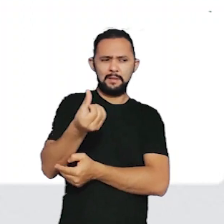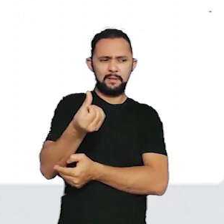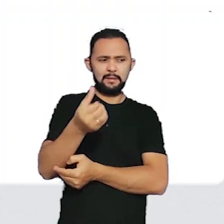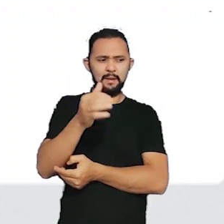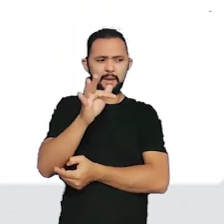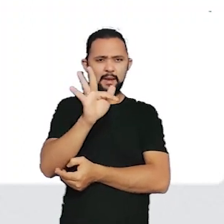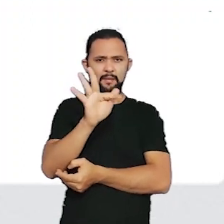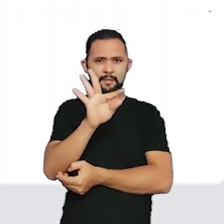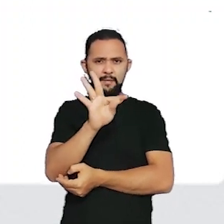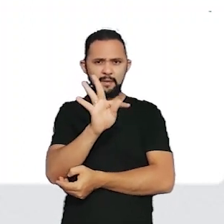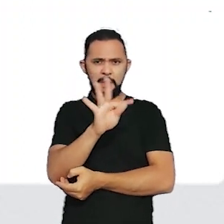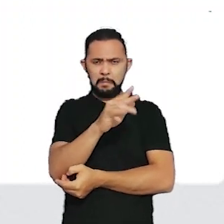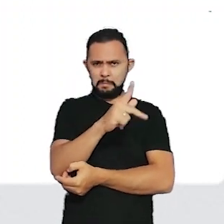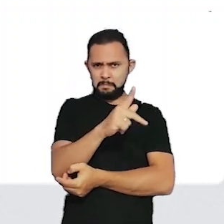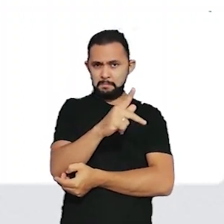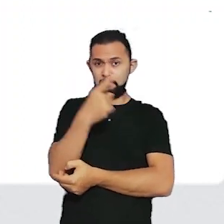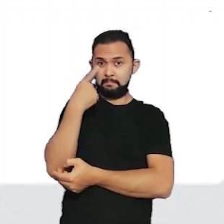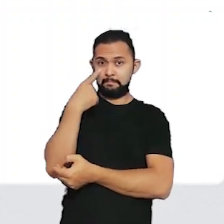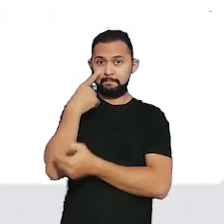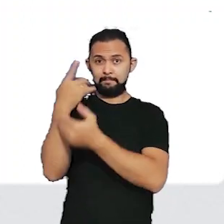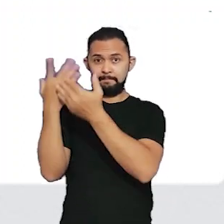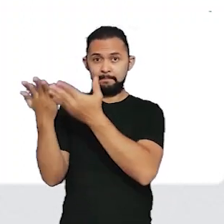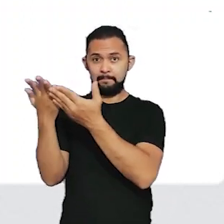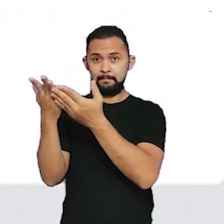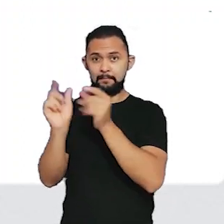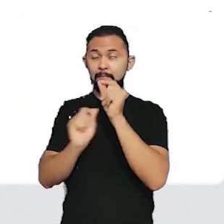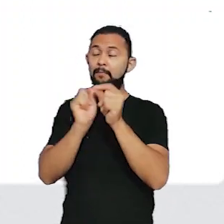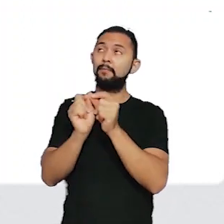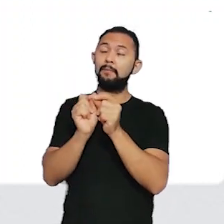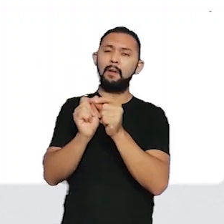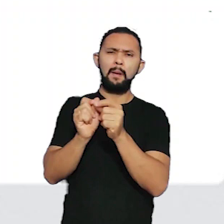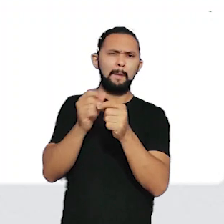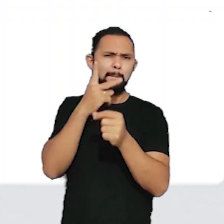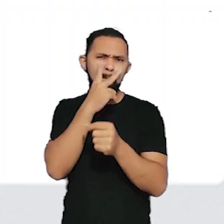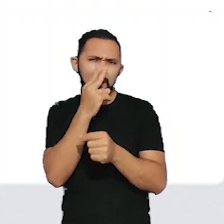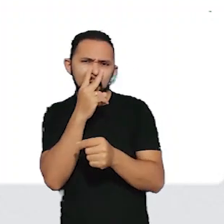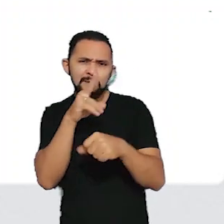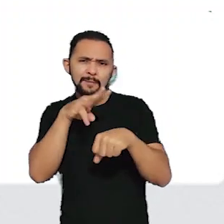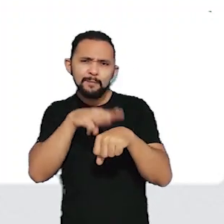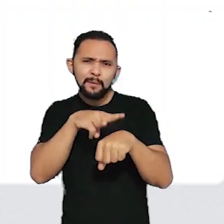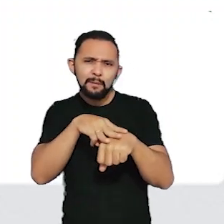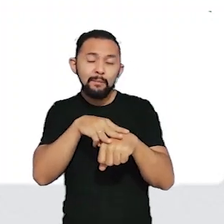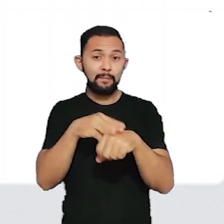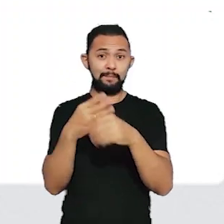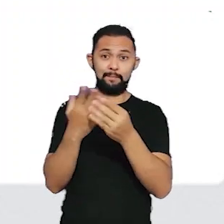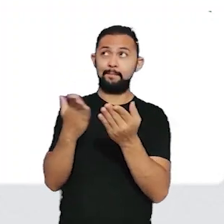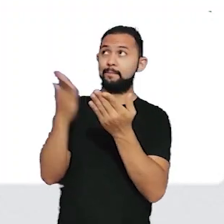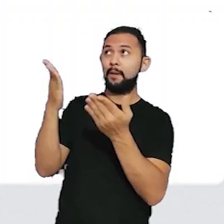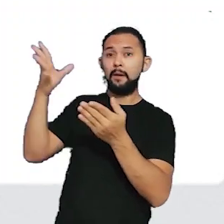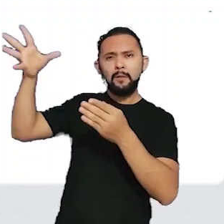FTP, tá? Então é como se fosse aí uma fórmula matemática, tá? As orações adverbiais têm essa formulazinha aí,